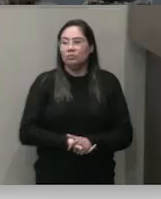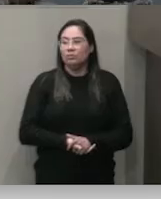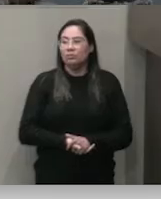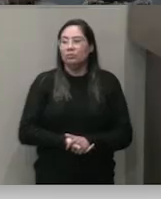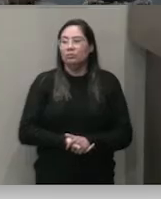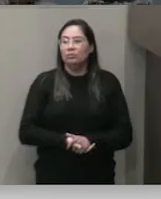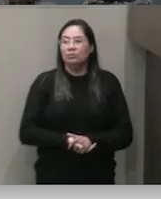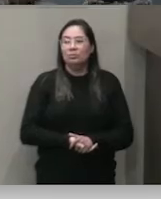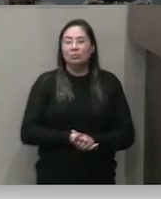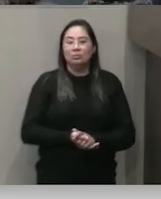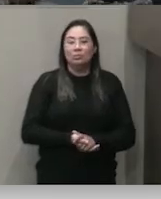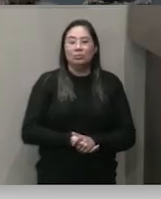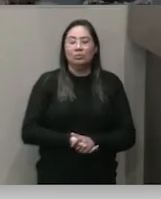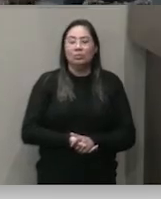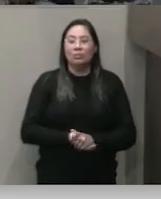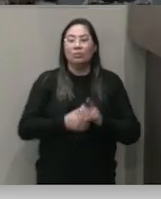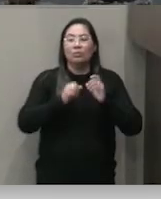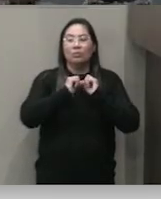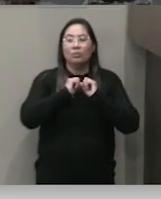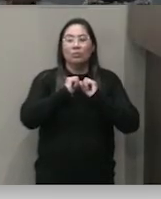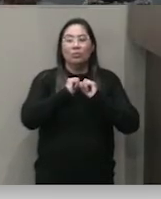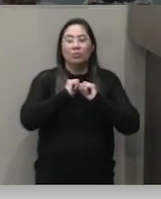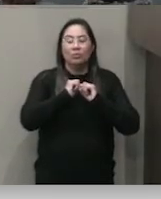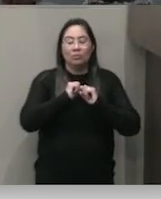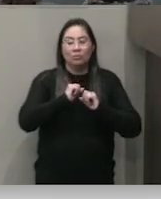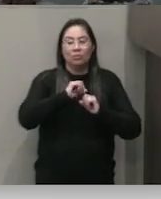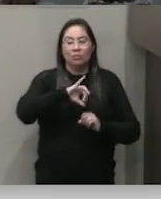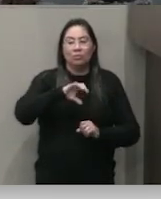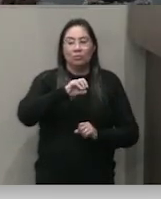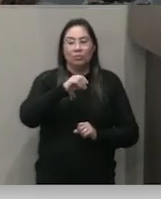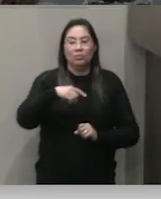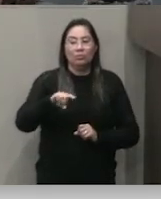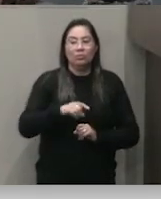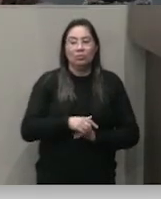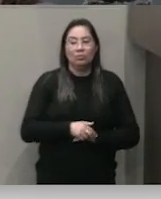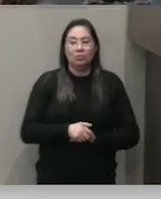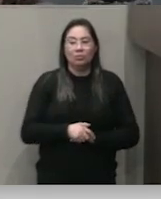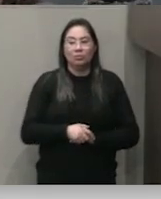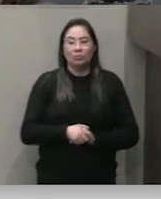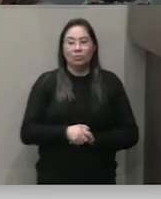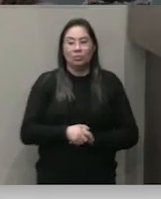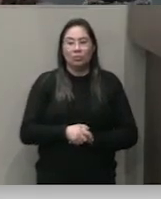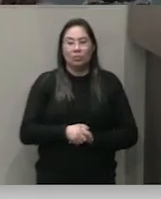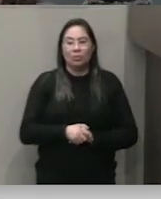Solicito ao primeiro secretário, o vereador João Pedro, que